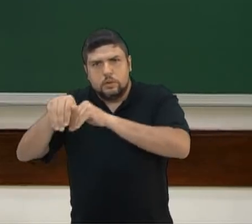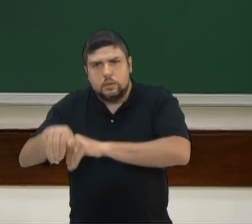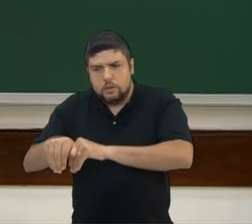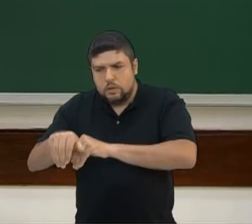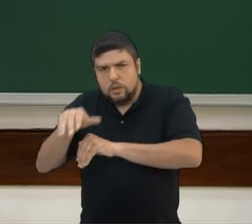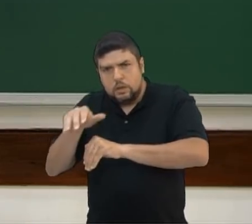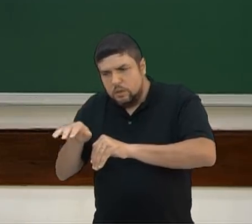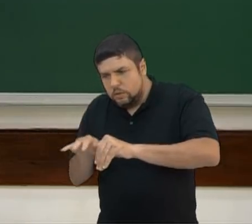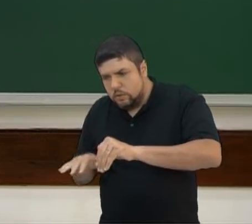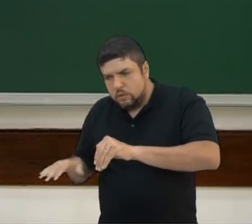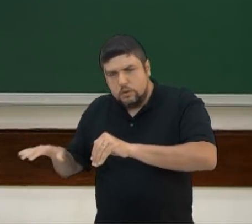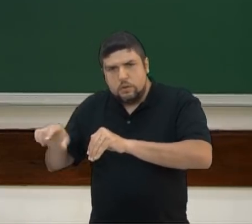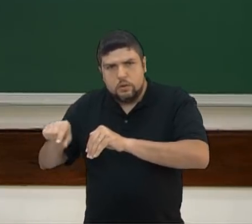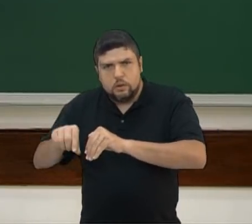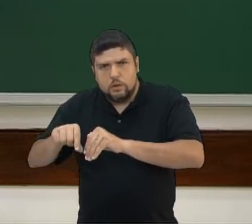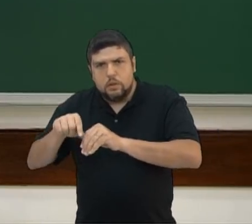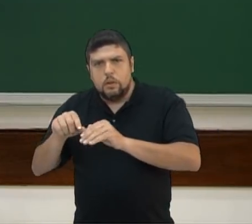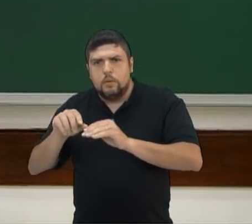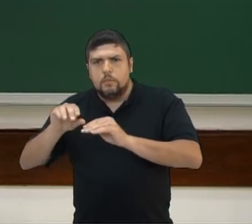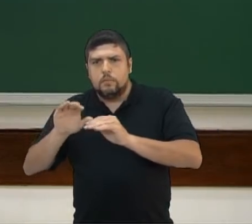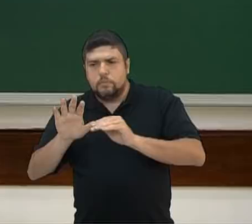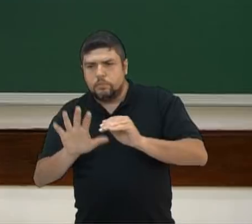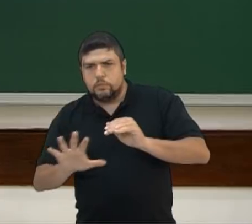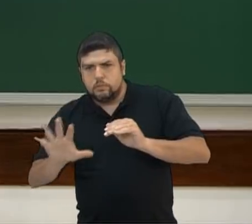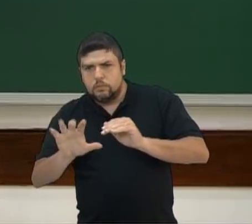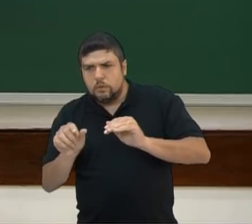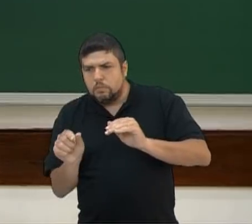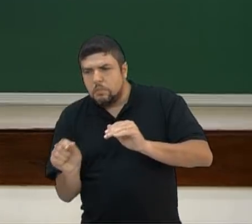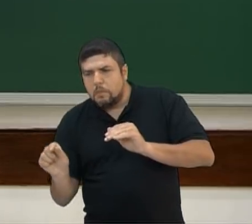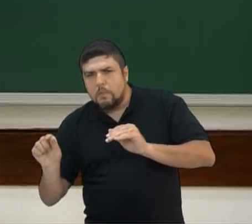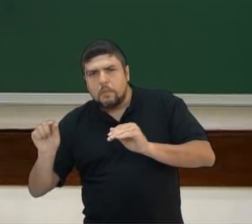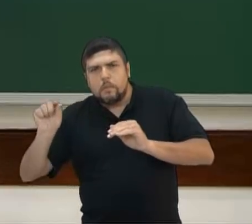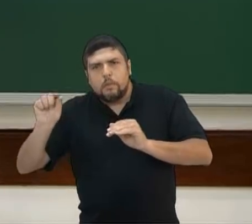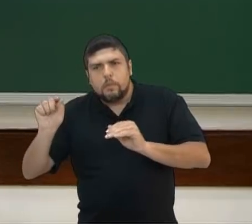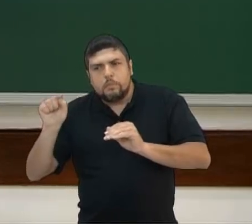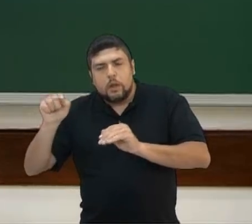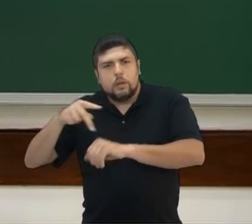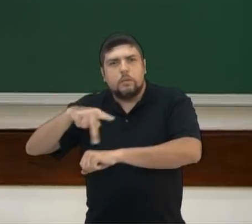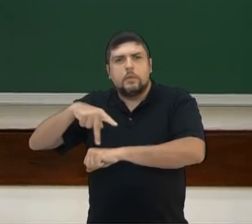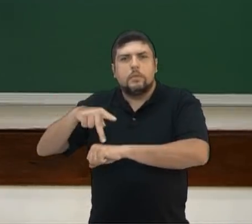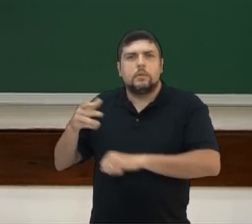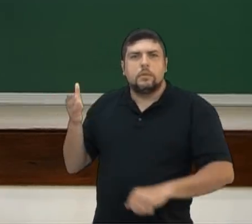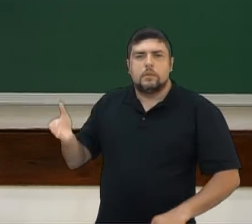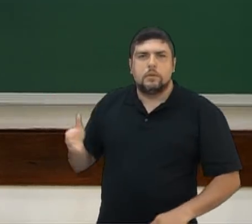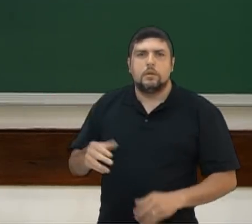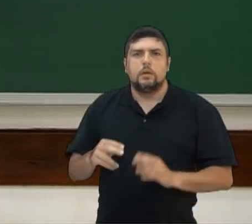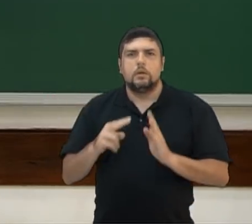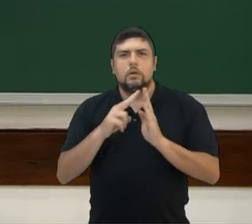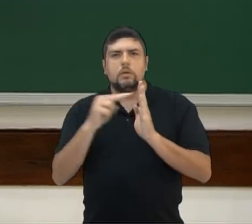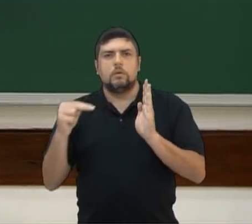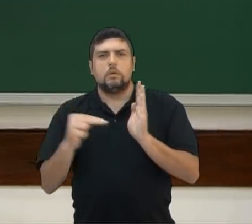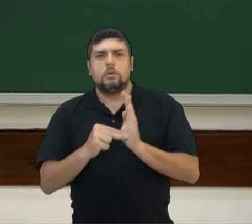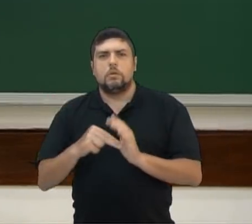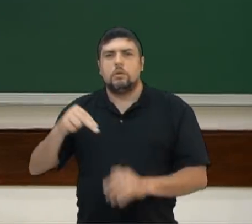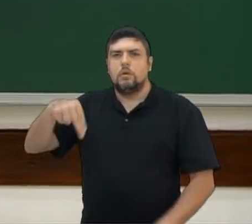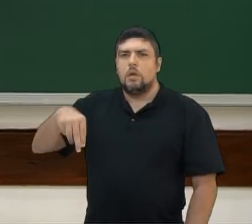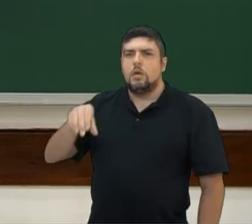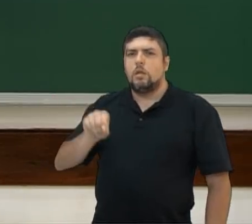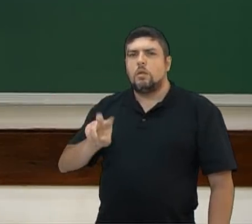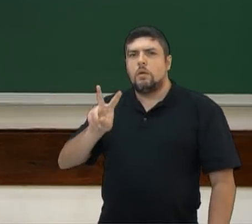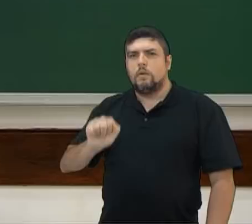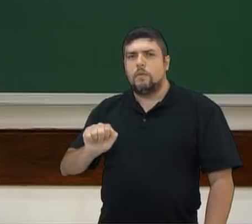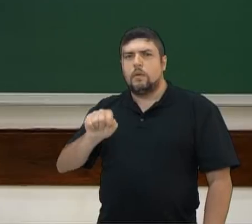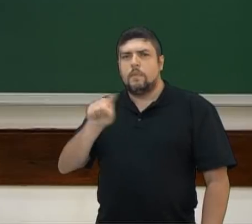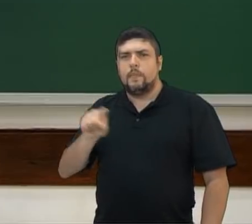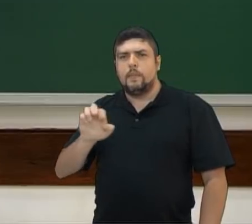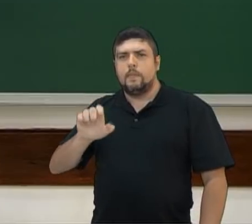Austrália. Bem, mas se a gente for dar um lugar para os maoris, então é a Nova Zelândia. Eles podem ser chamados de nativos, como